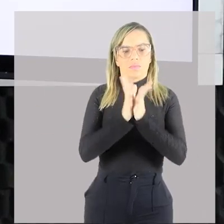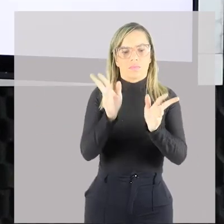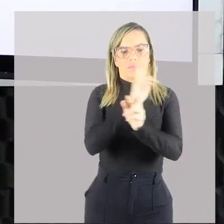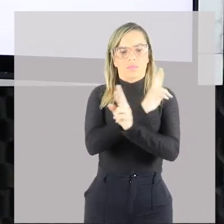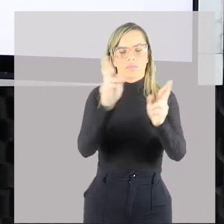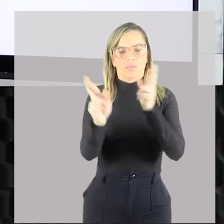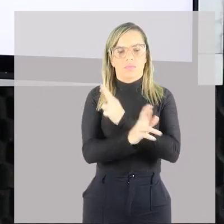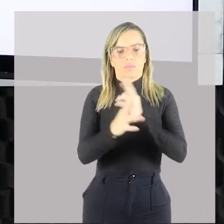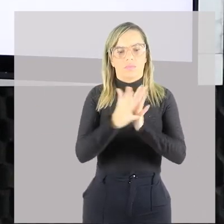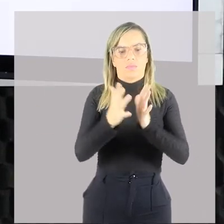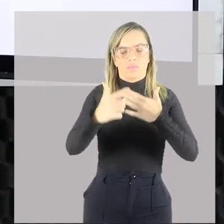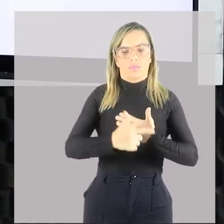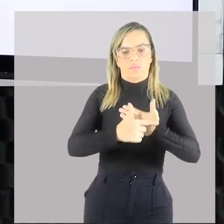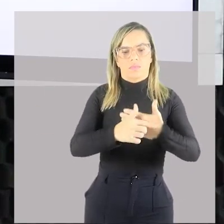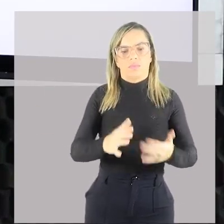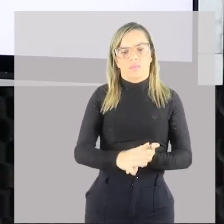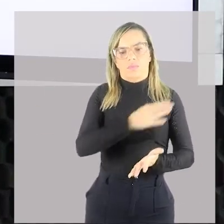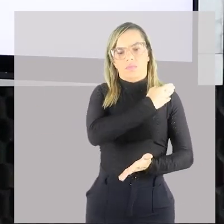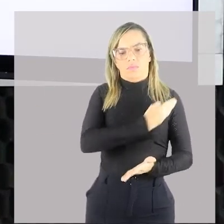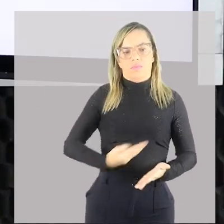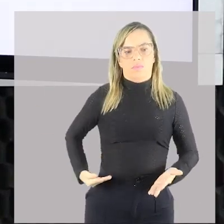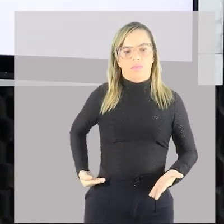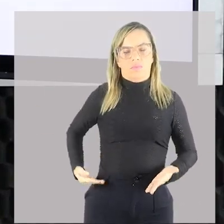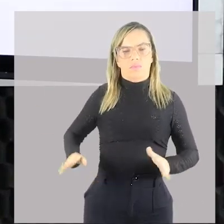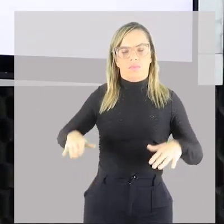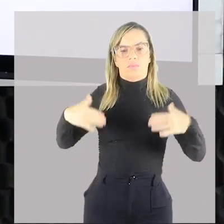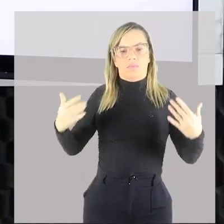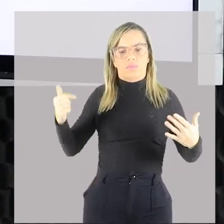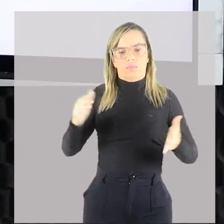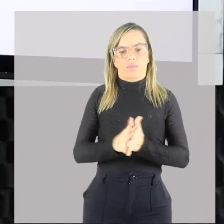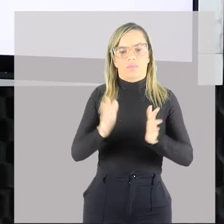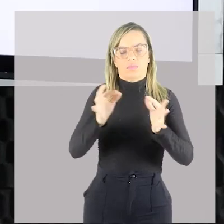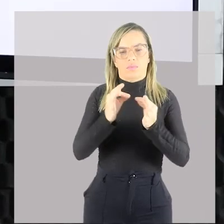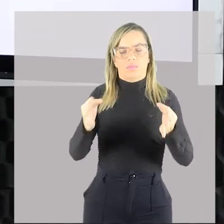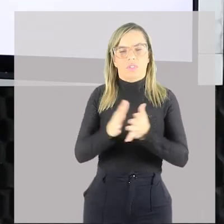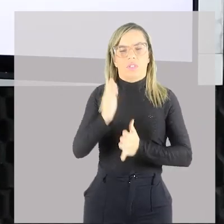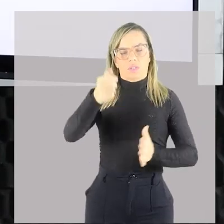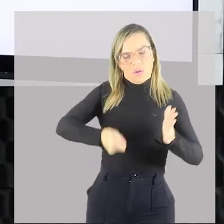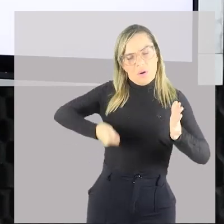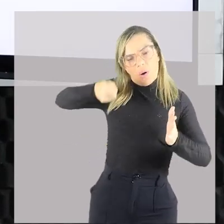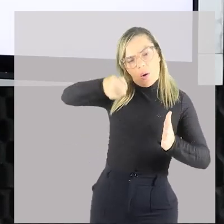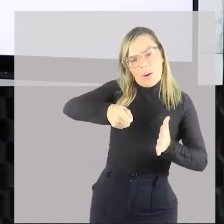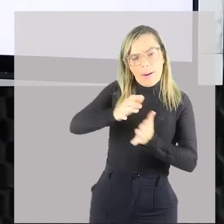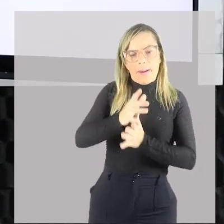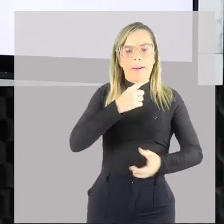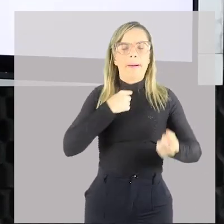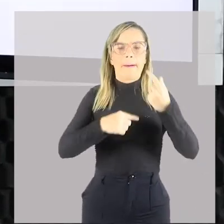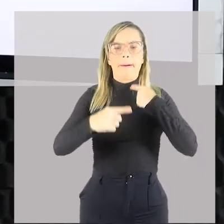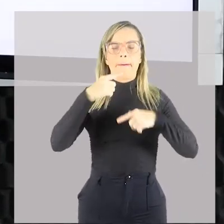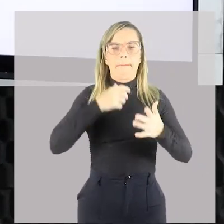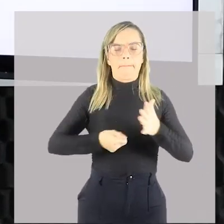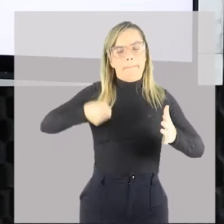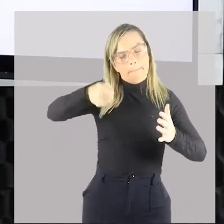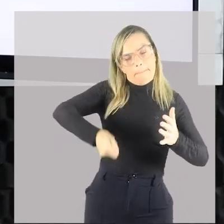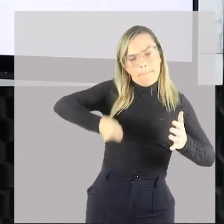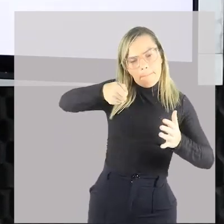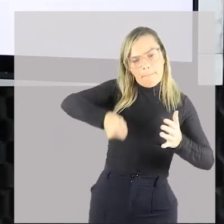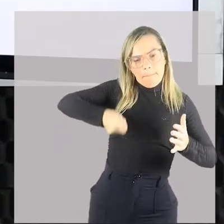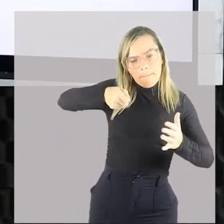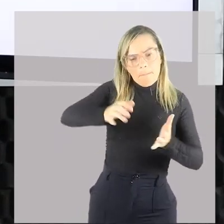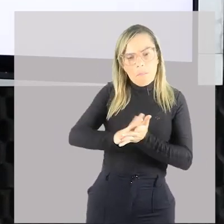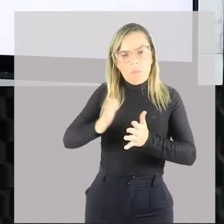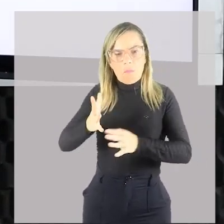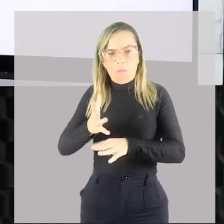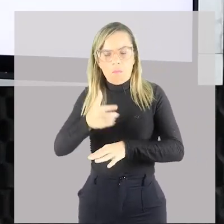relação ao papel do Estado em Hobbes, é simples, né? O Estado ele impõe a sua vontade, ele governa com a mão de ferro, ele é personificado